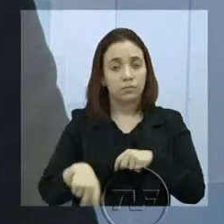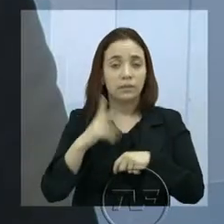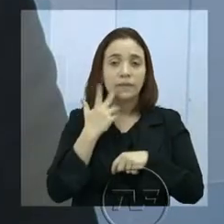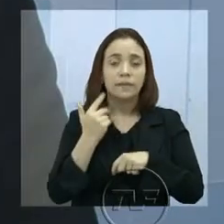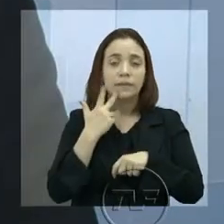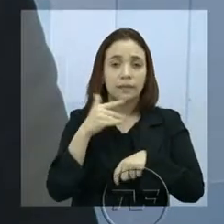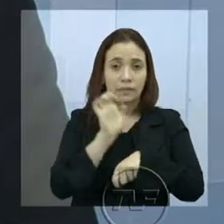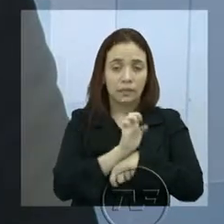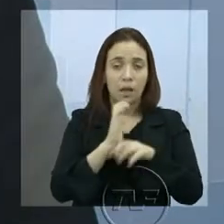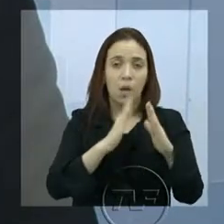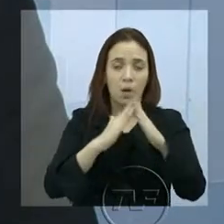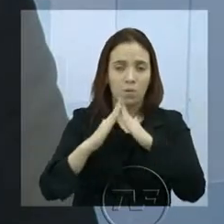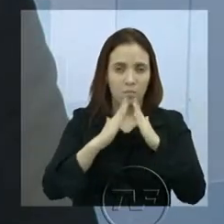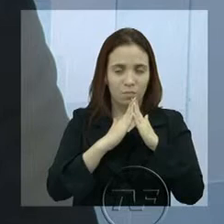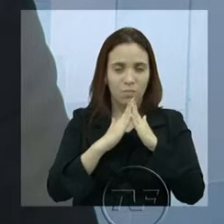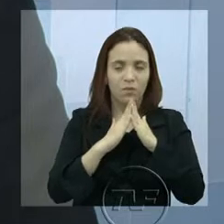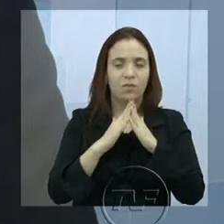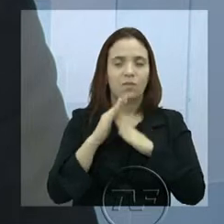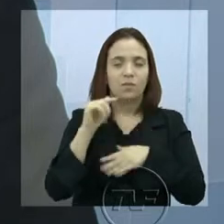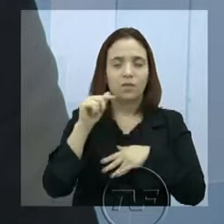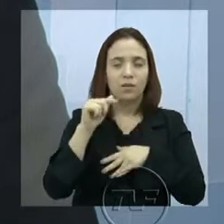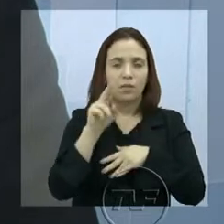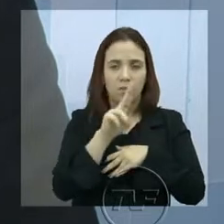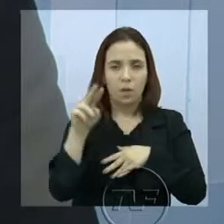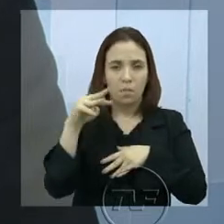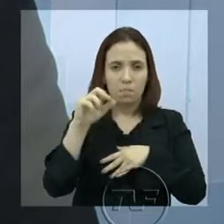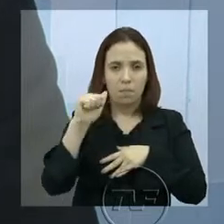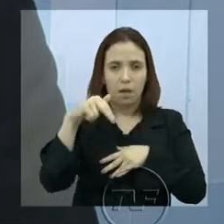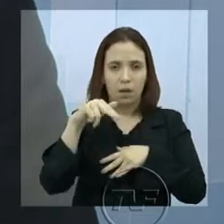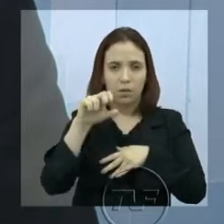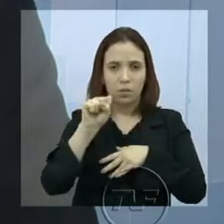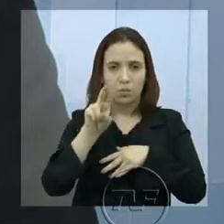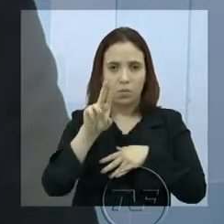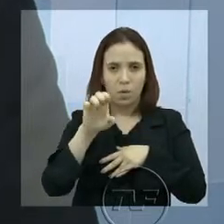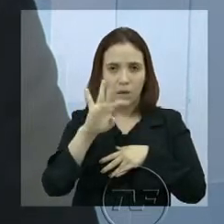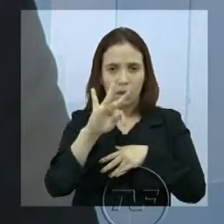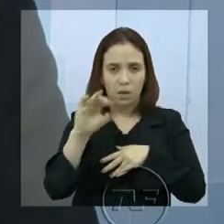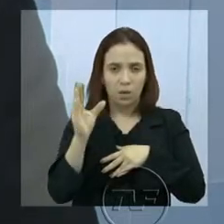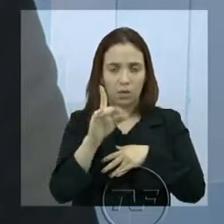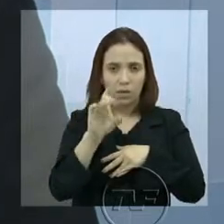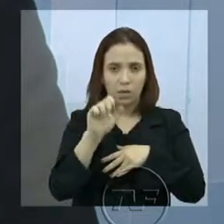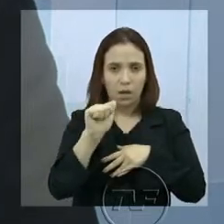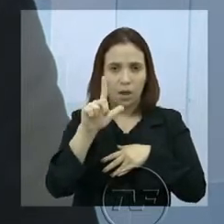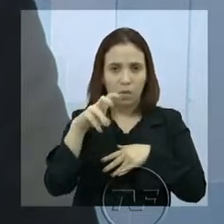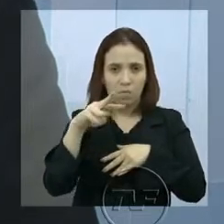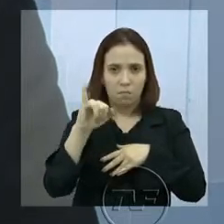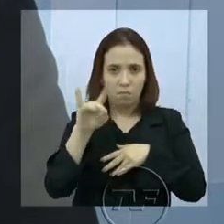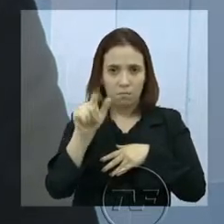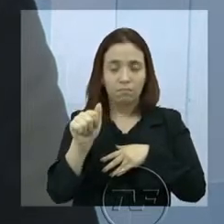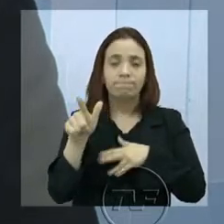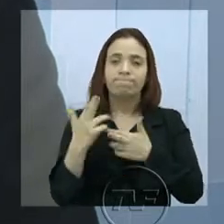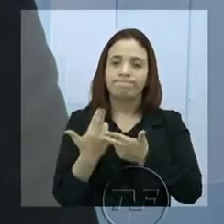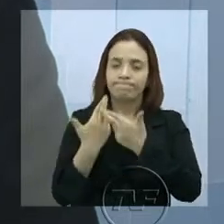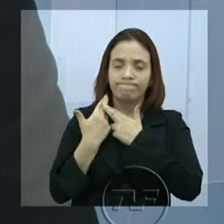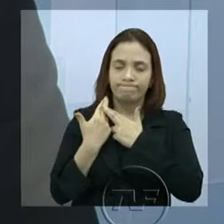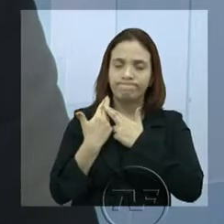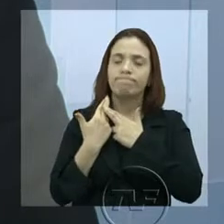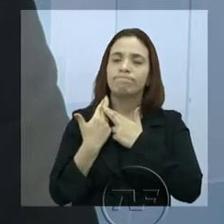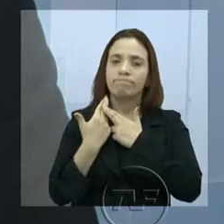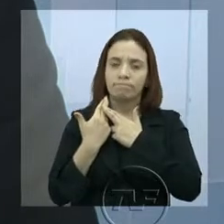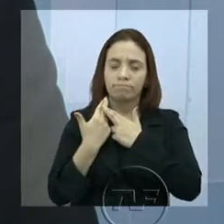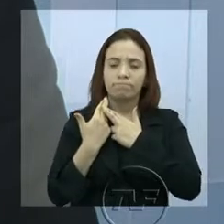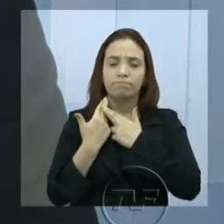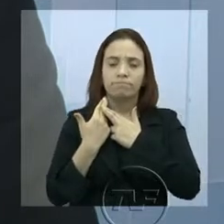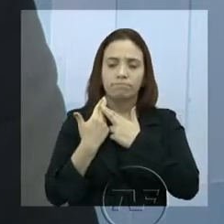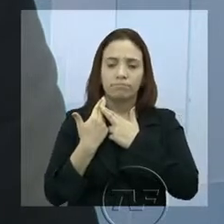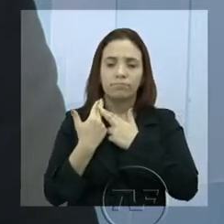e economista Mansueto de Almeida é uma das pessoas que está mais responsável pela